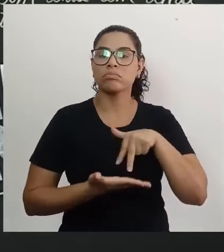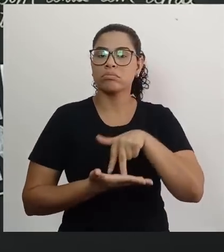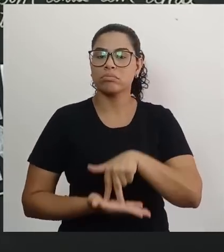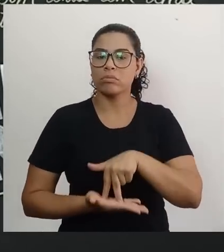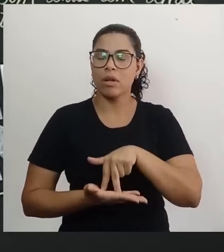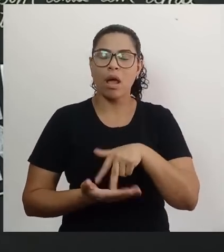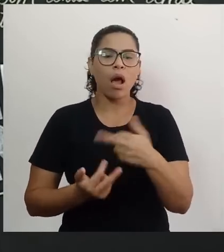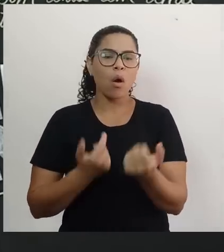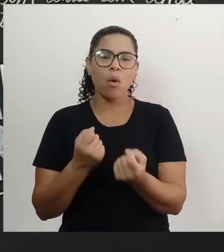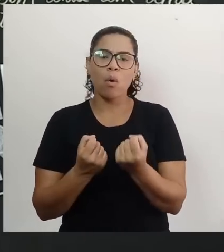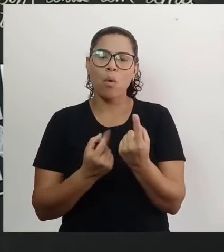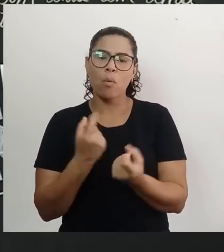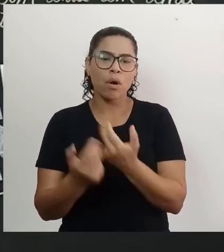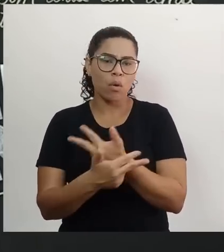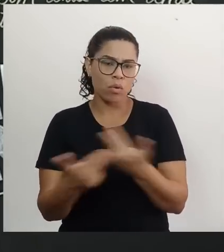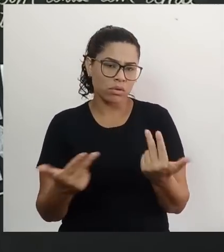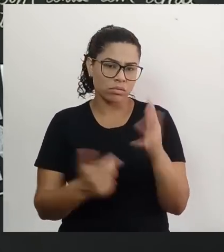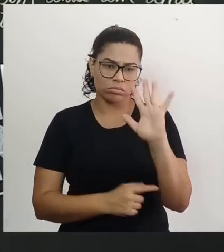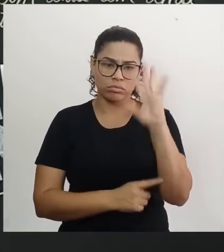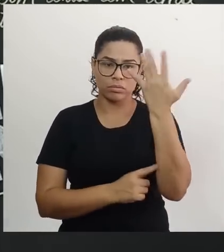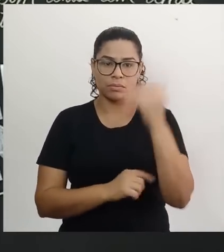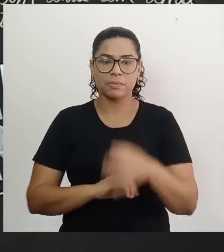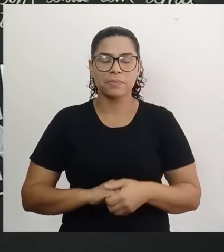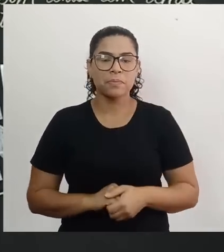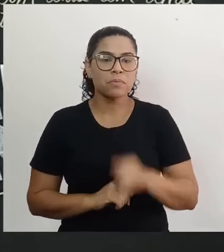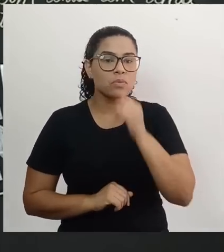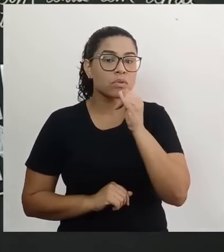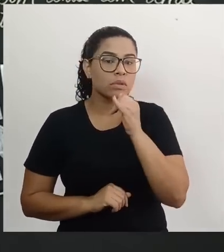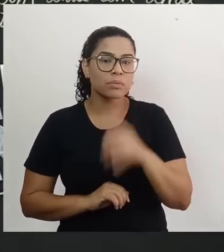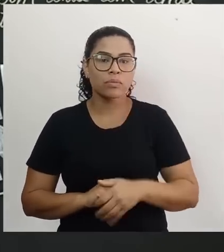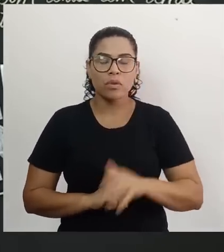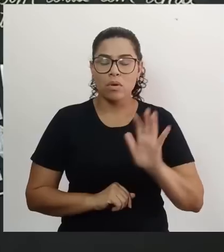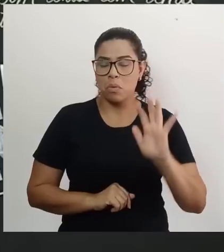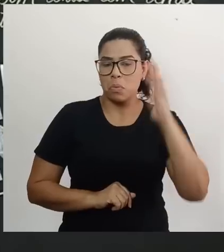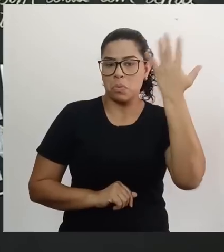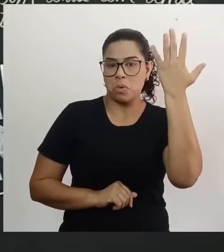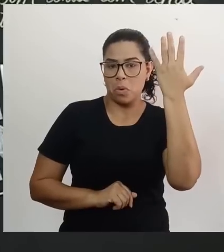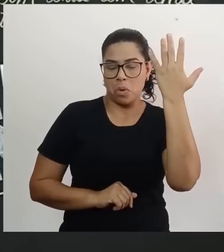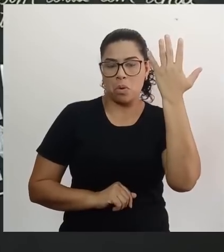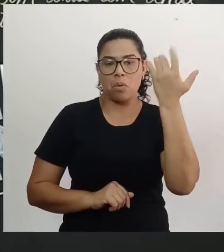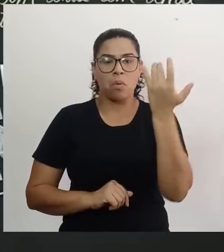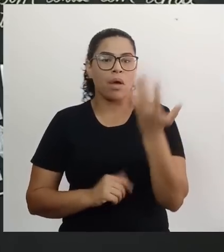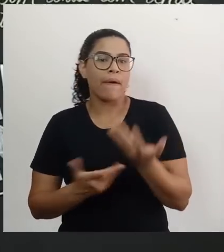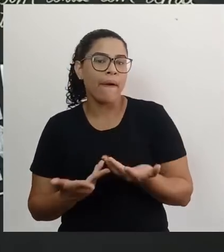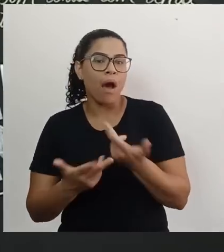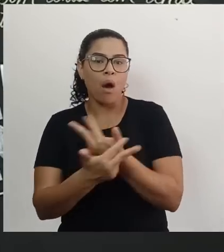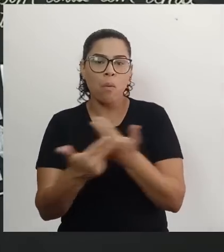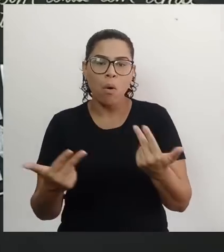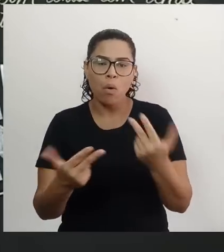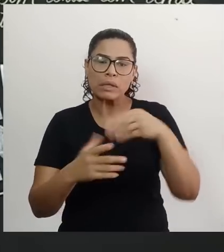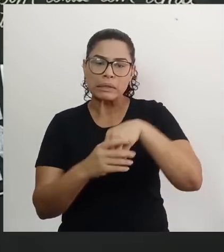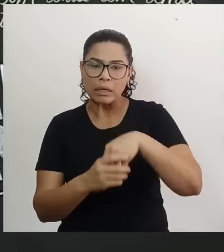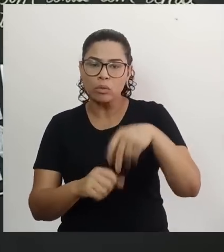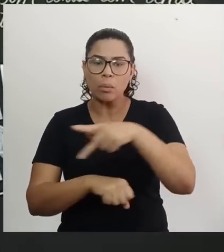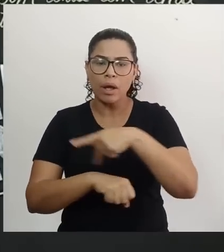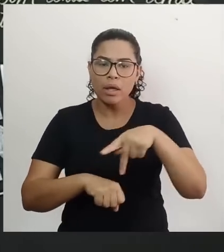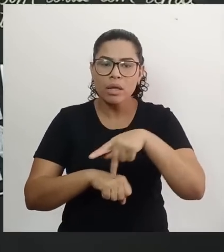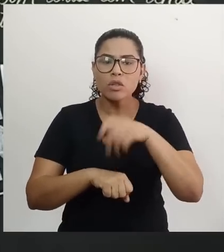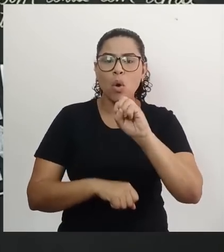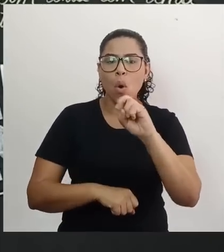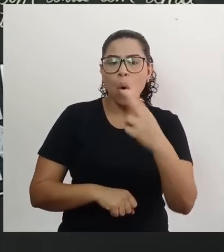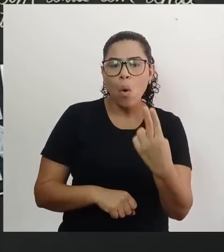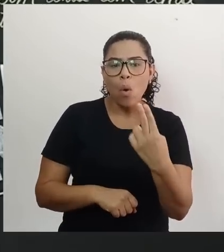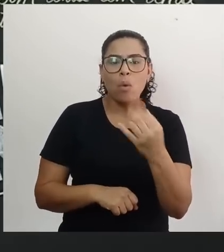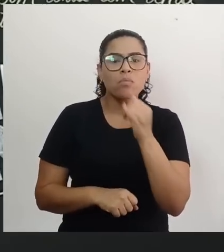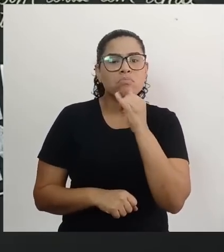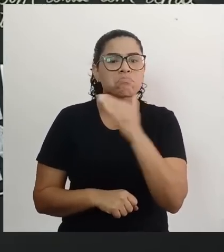diante de um fato. Pode ser, por exemplo, em virtude de um acontecimento muito importante para o país, o falecimento de uma figura célebre ou